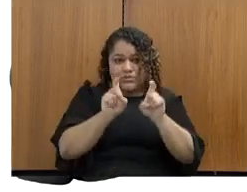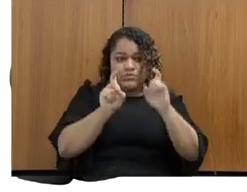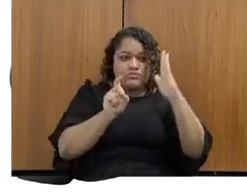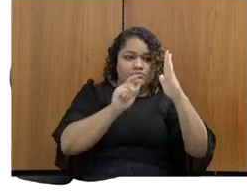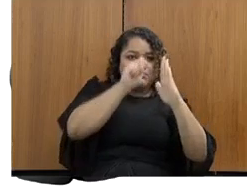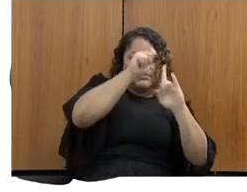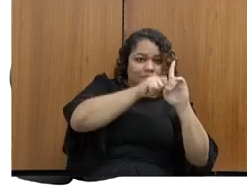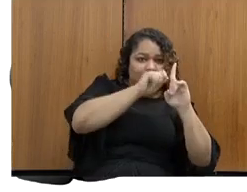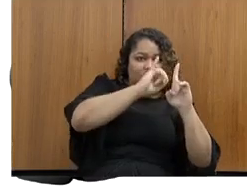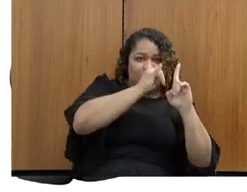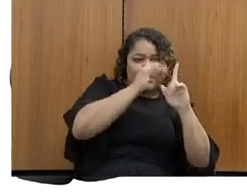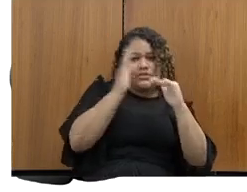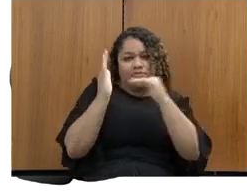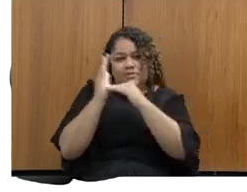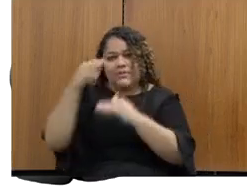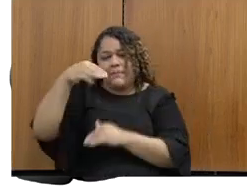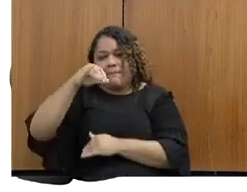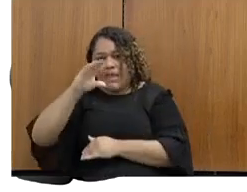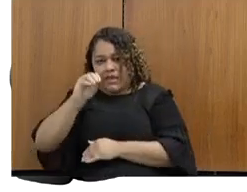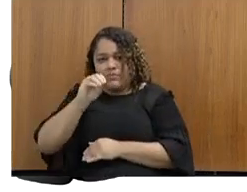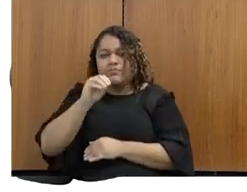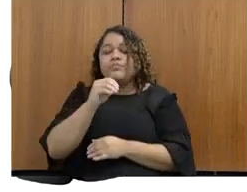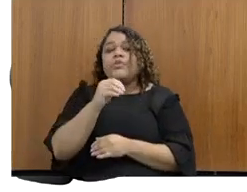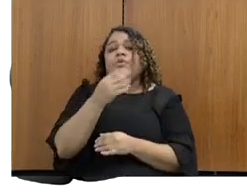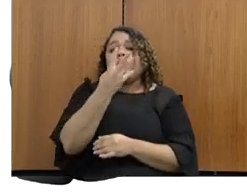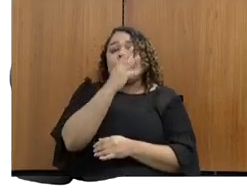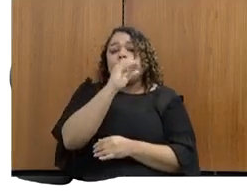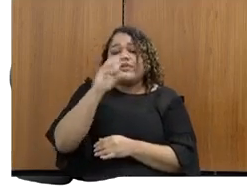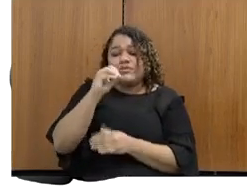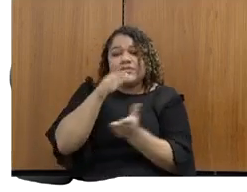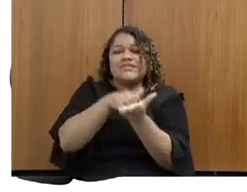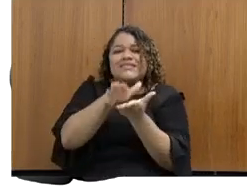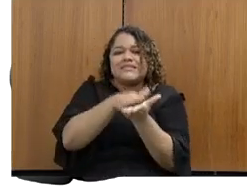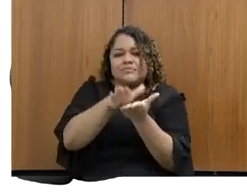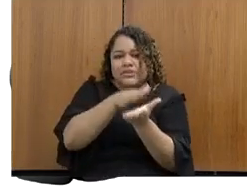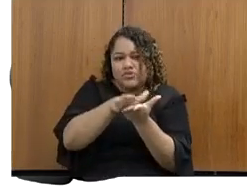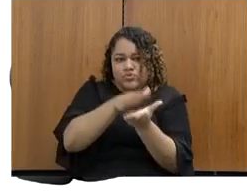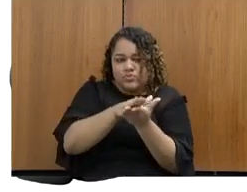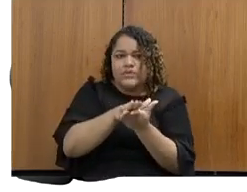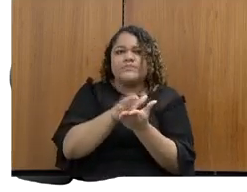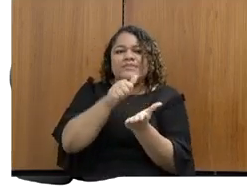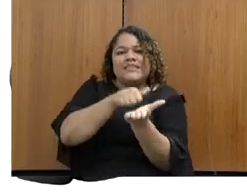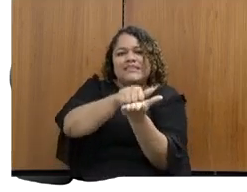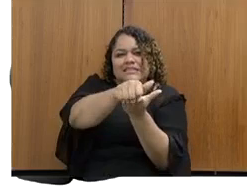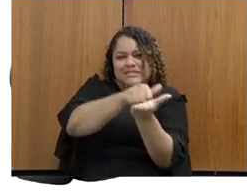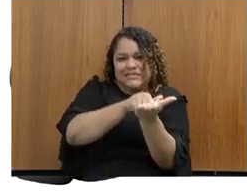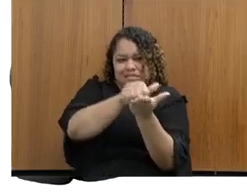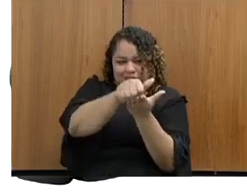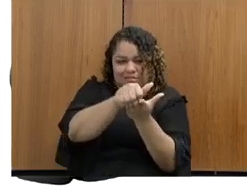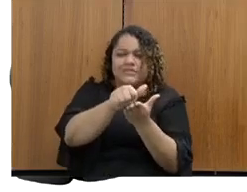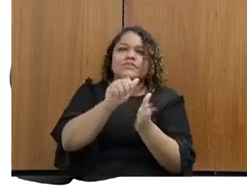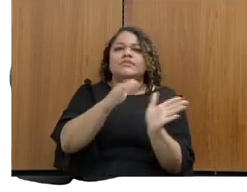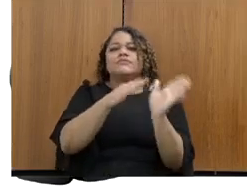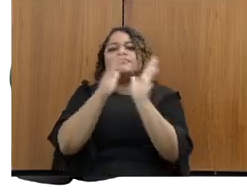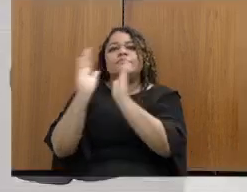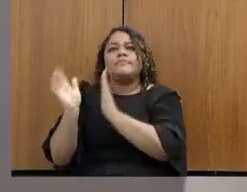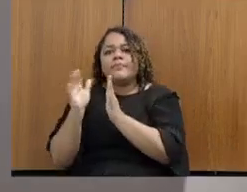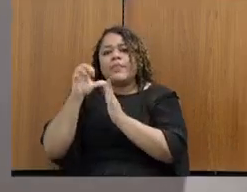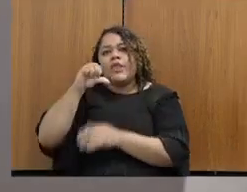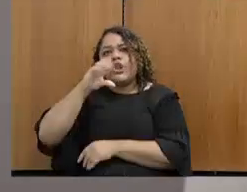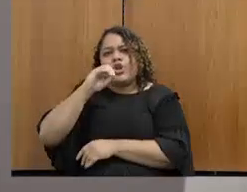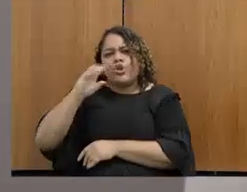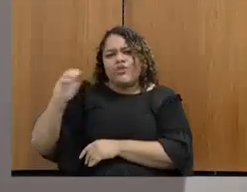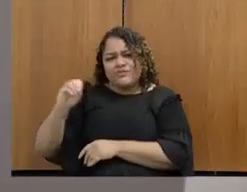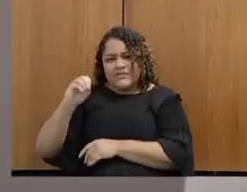400 impressoras scanners e mais de 900 webcam microfones exatamente para que a gente tenha né no